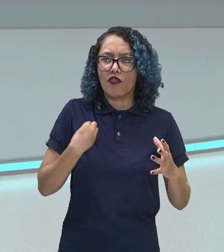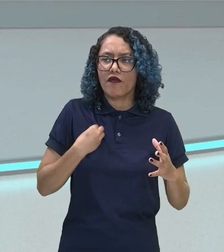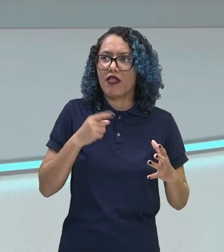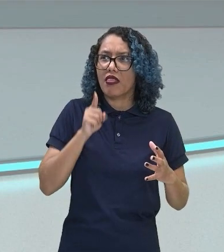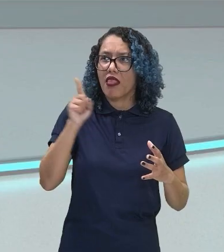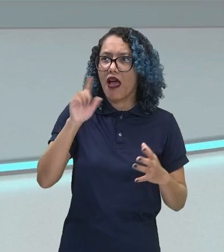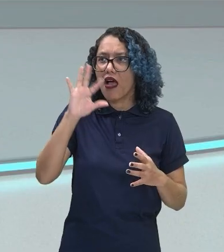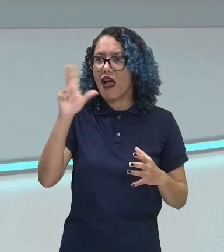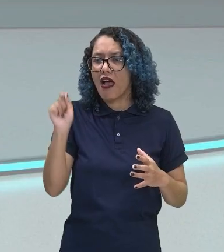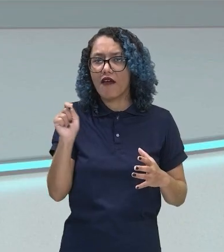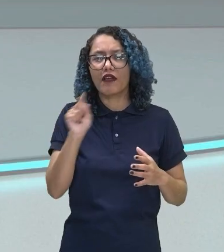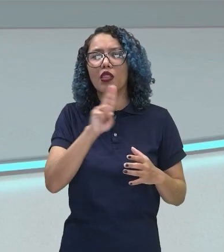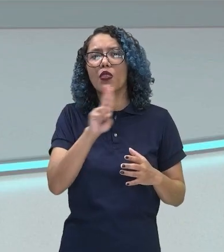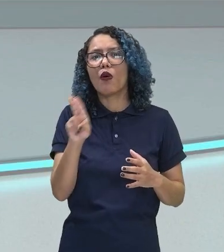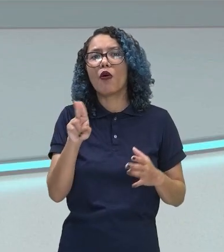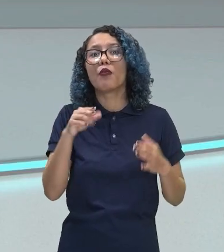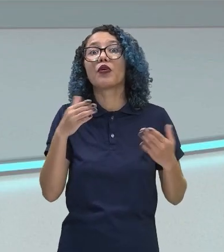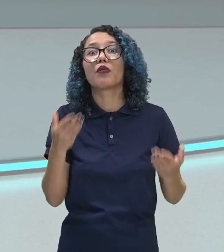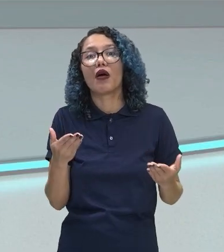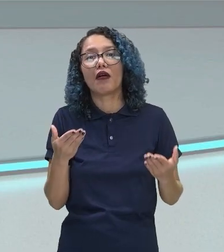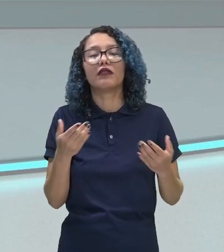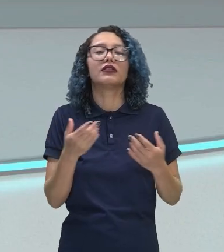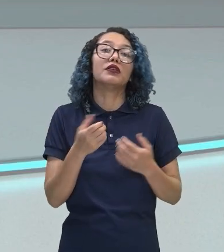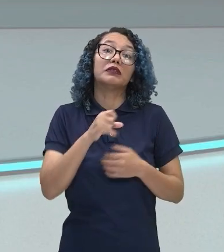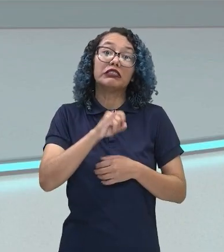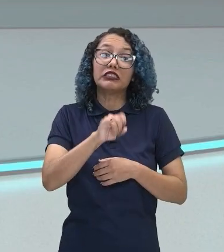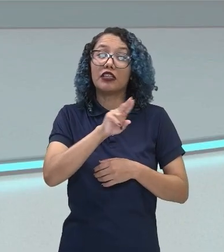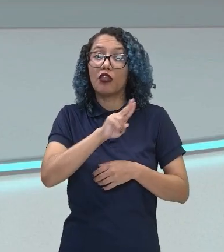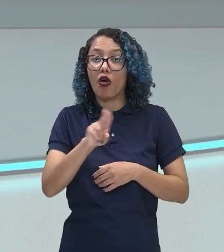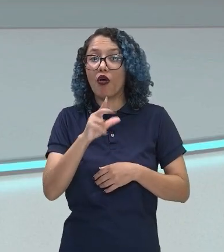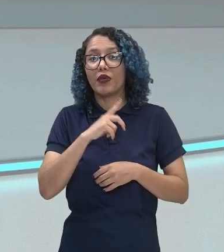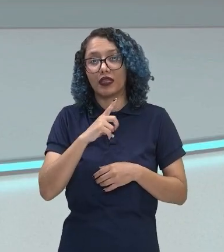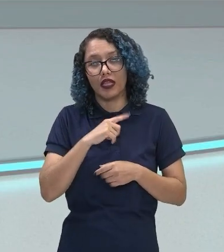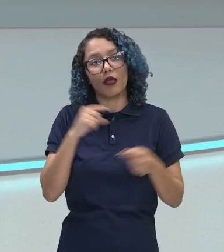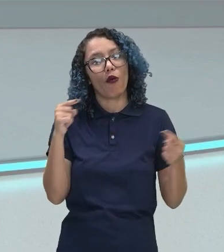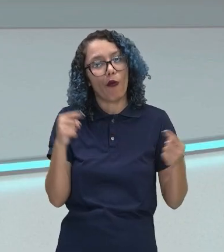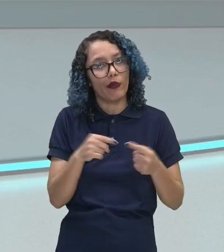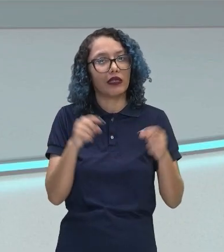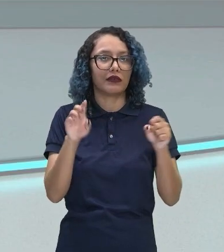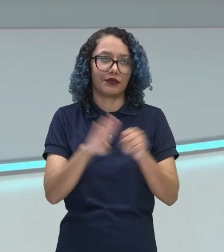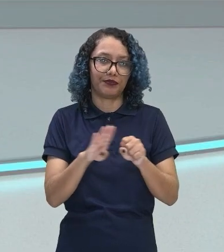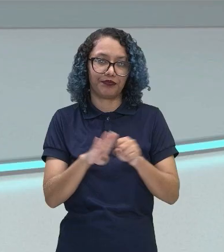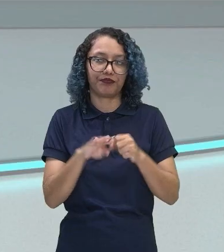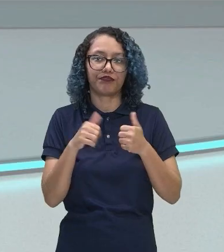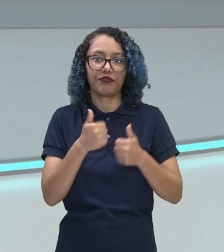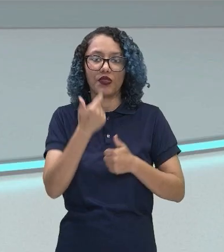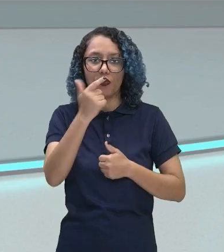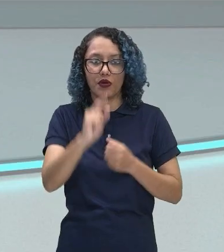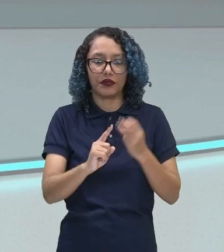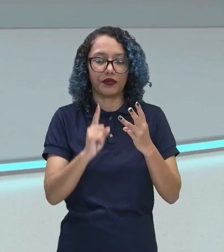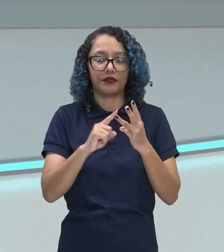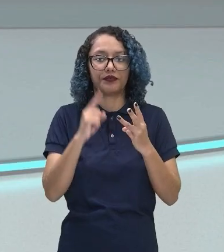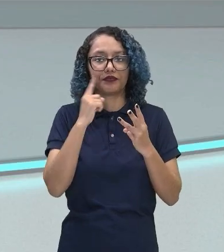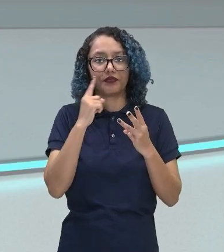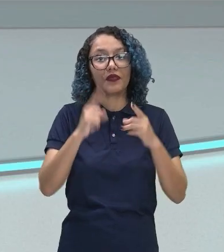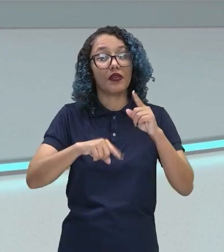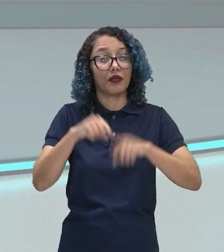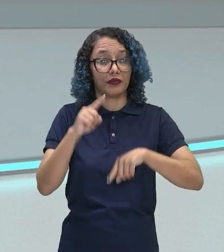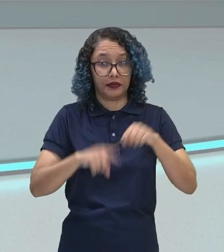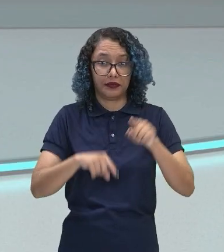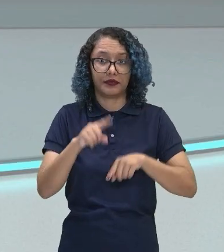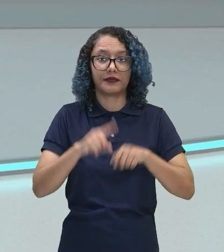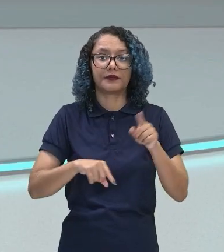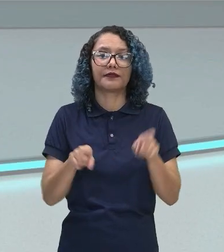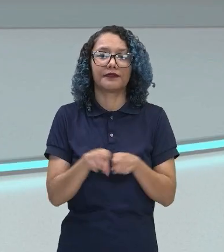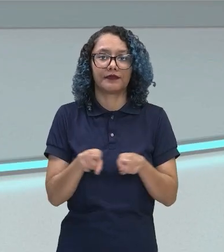então, ele tem um nome e portanto ele é um substantivo. Agora vou ver objetos também, né? Objetos